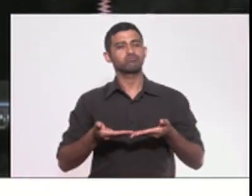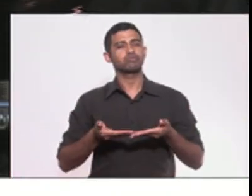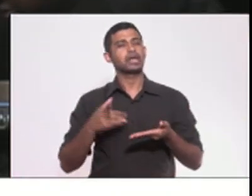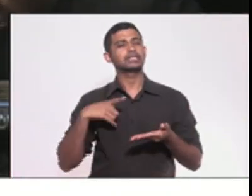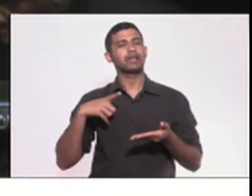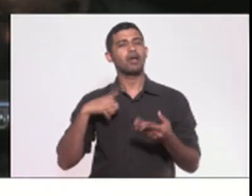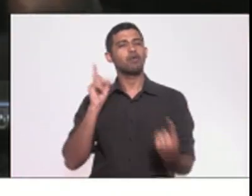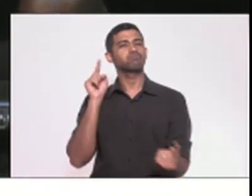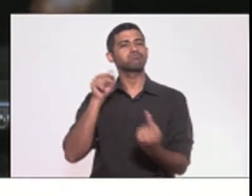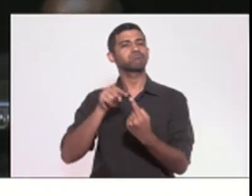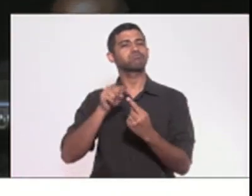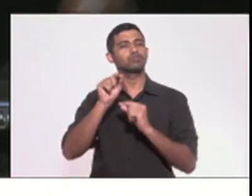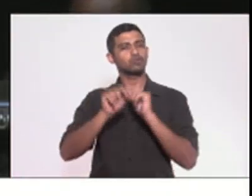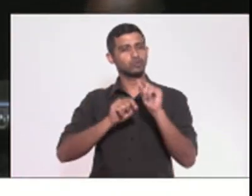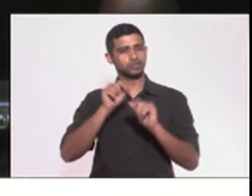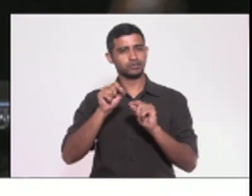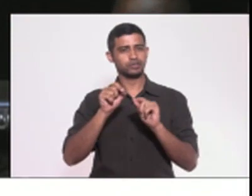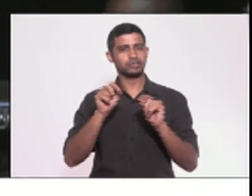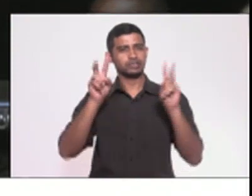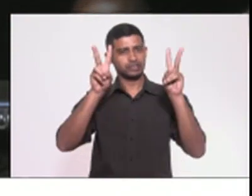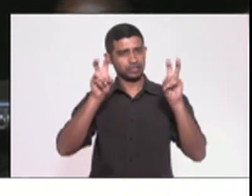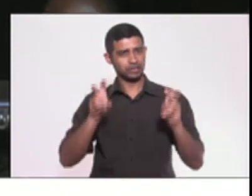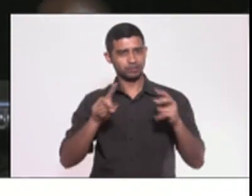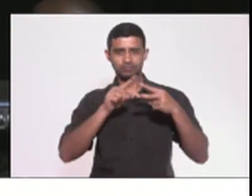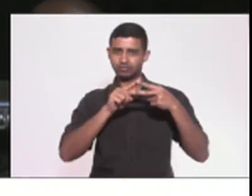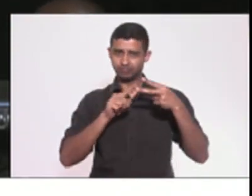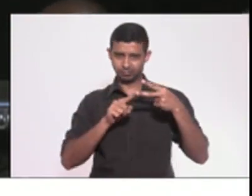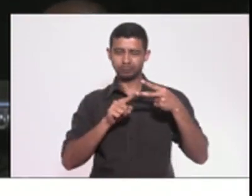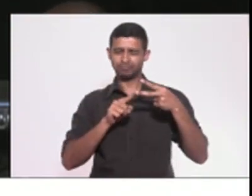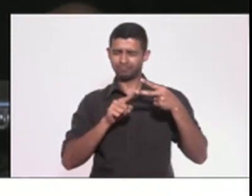como objetivo unir dois temas